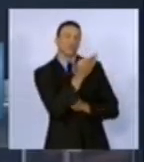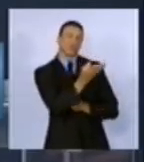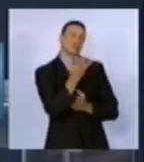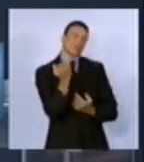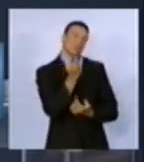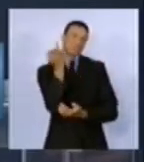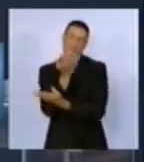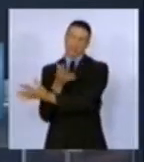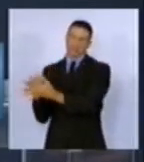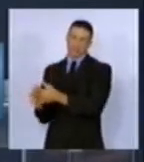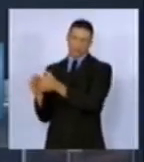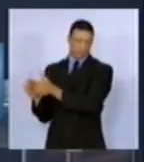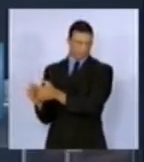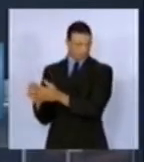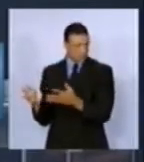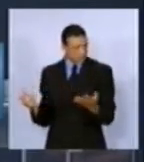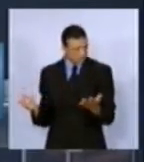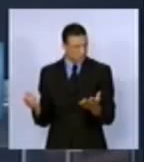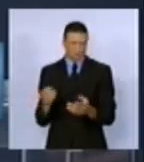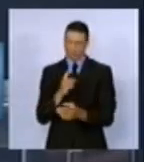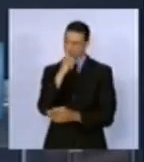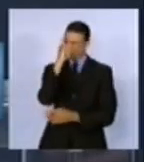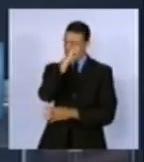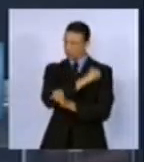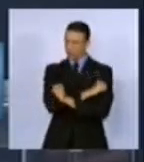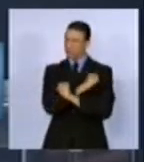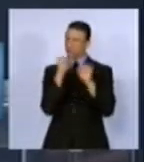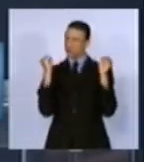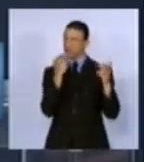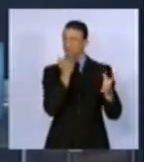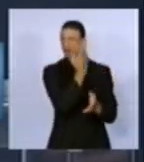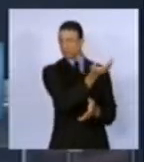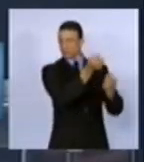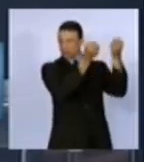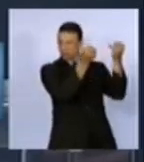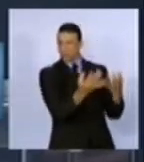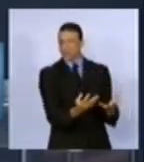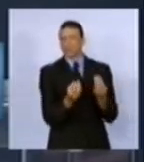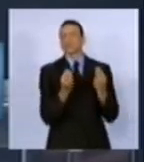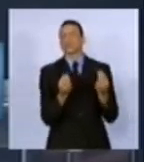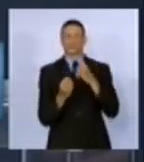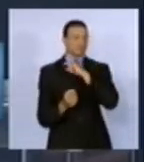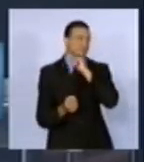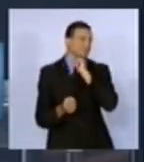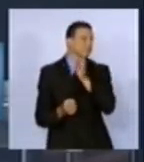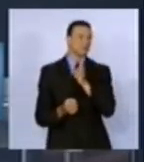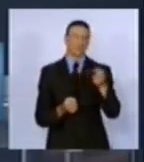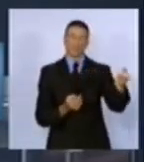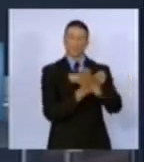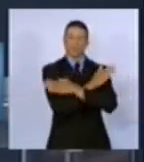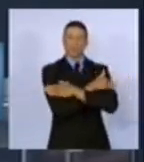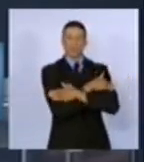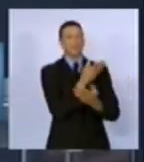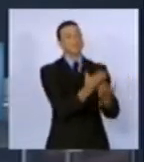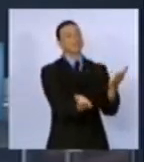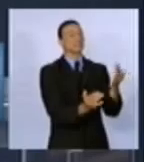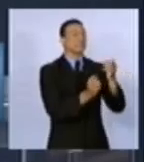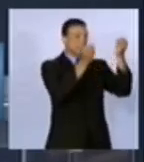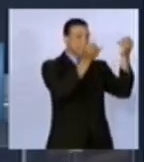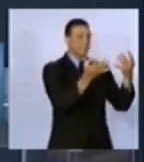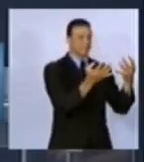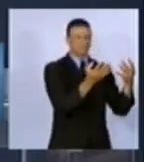compensar então Eh essa dinamização eventual da economia pudesse compensar a perda do seu emprego